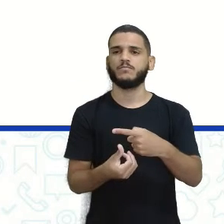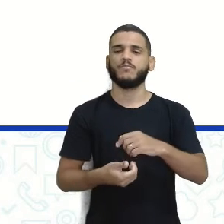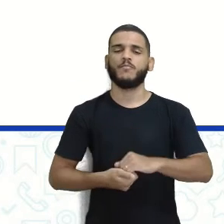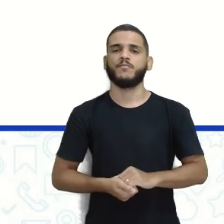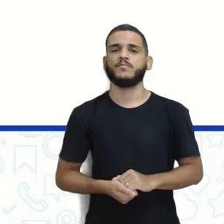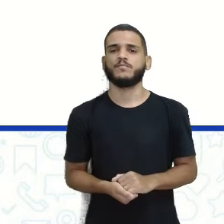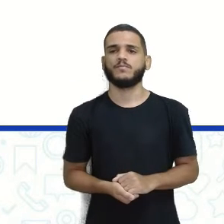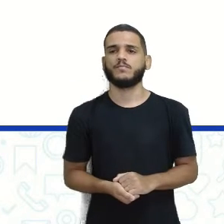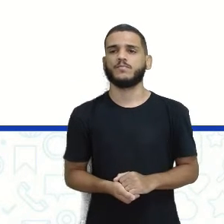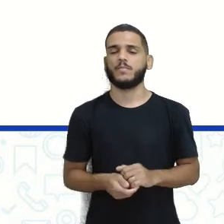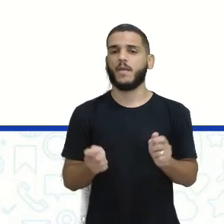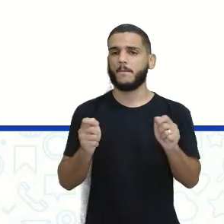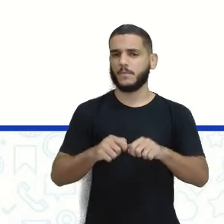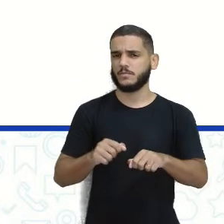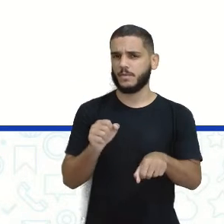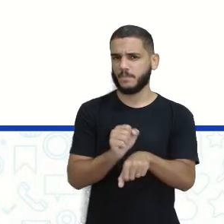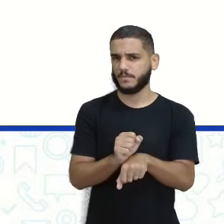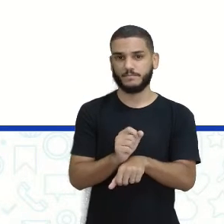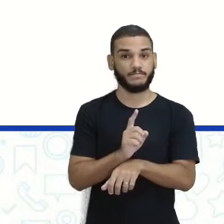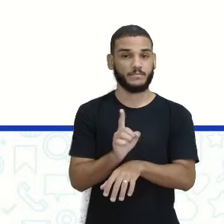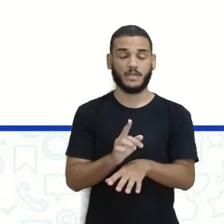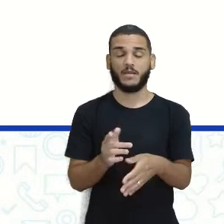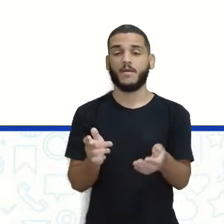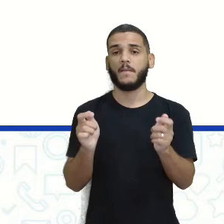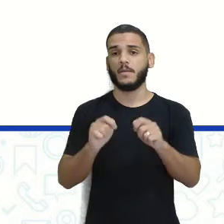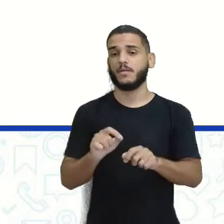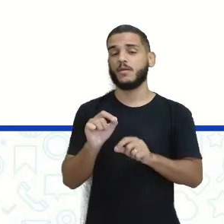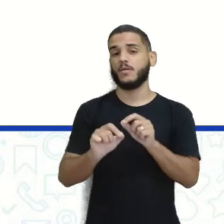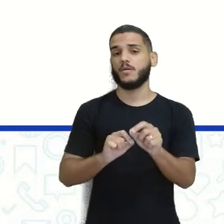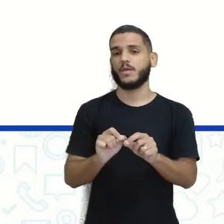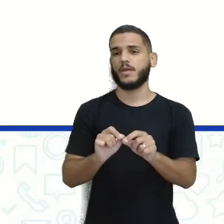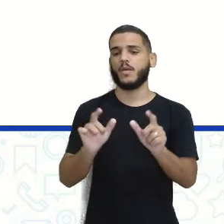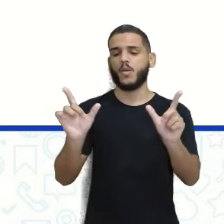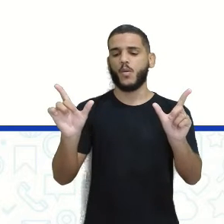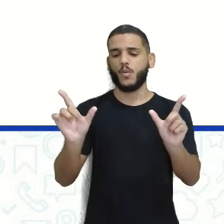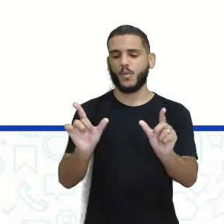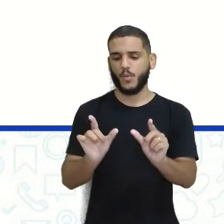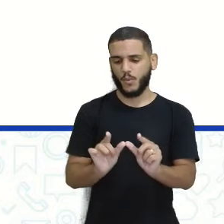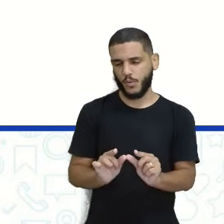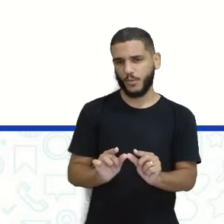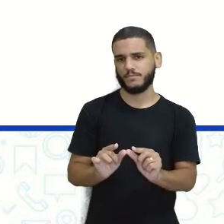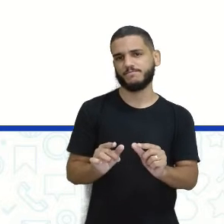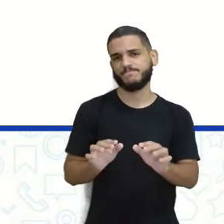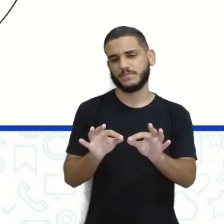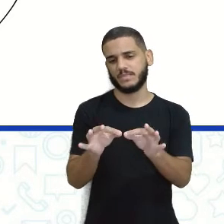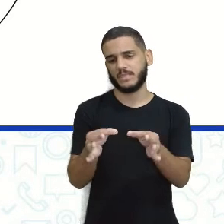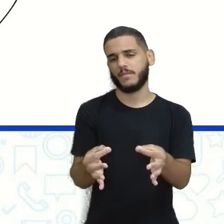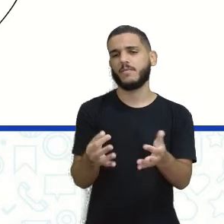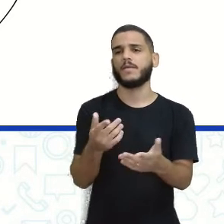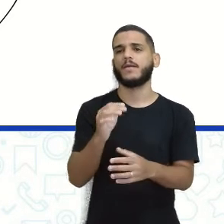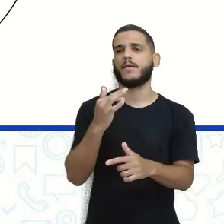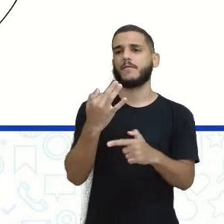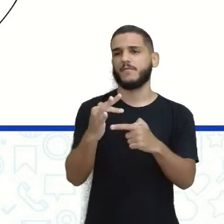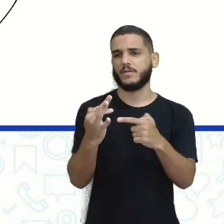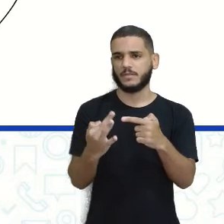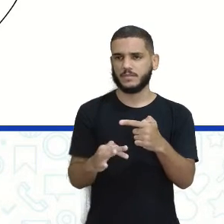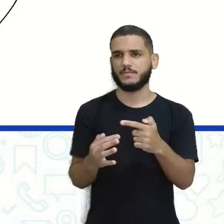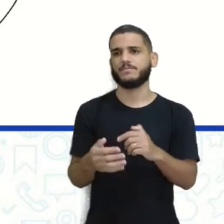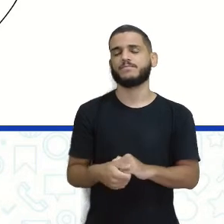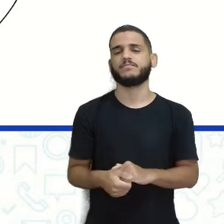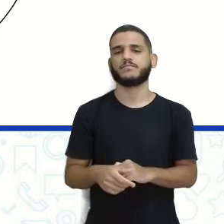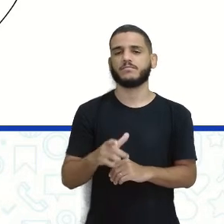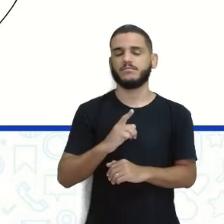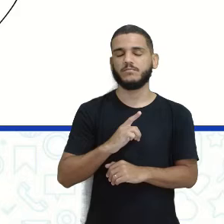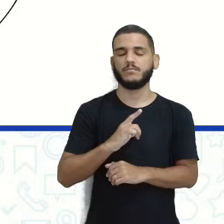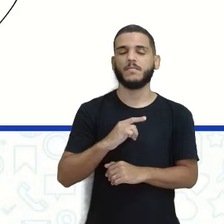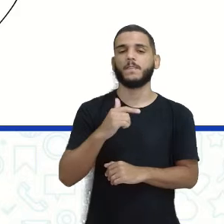2/6. Mas posso parar por aí? Não, você pode reduzir, simplificar essa fração, e aí, simplificando, vou ter por